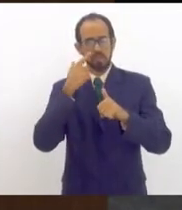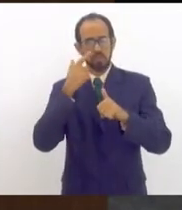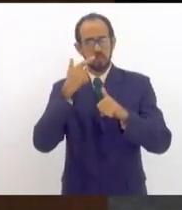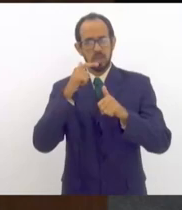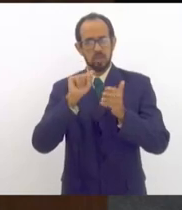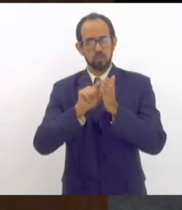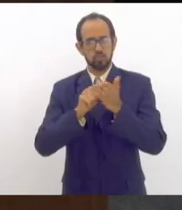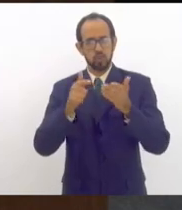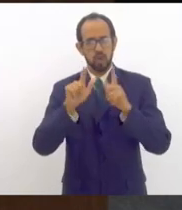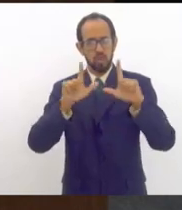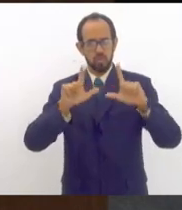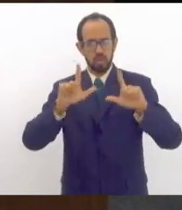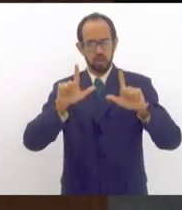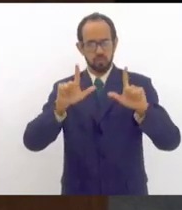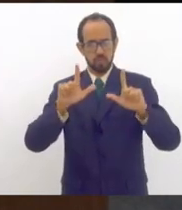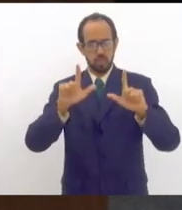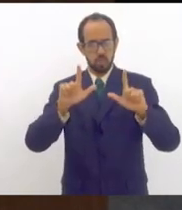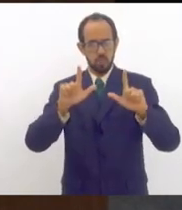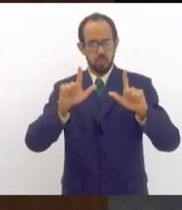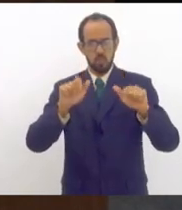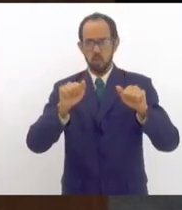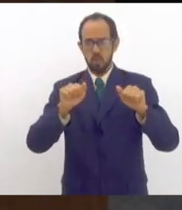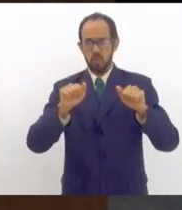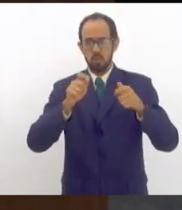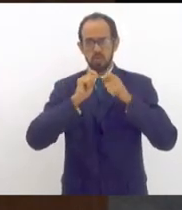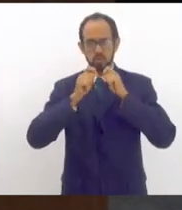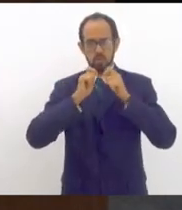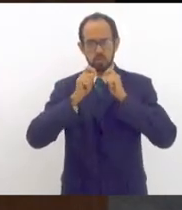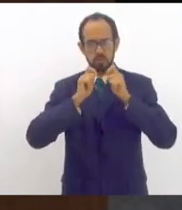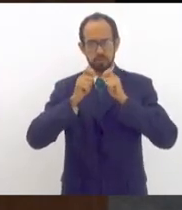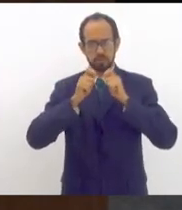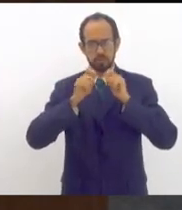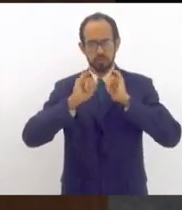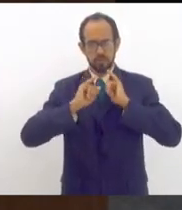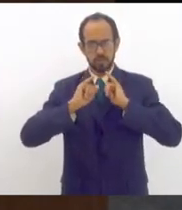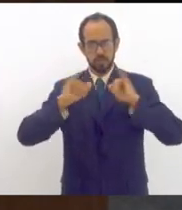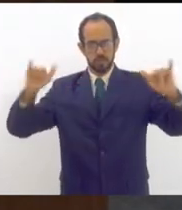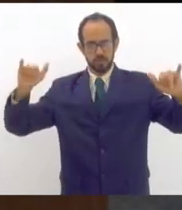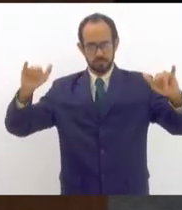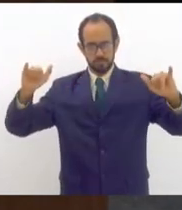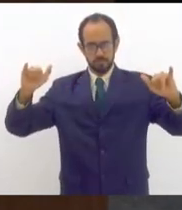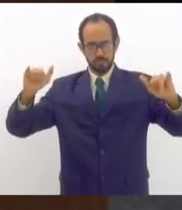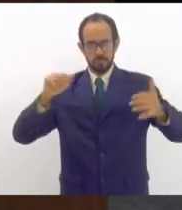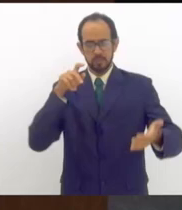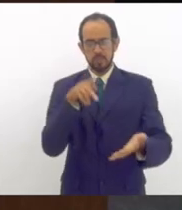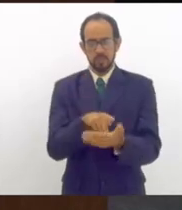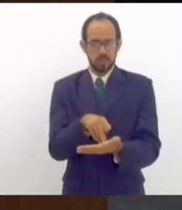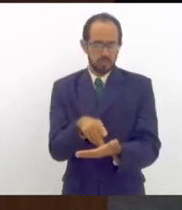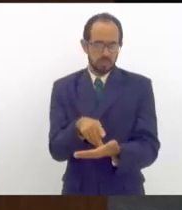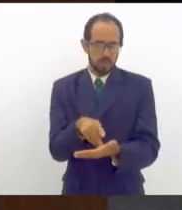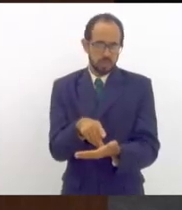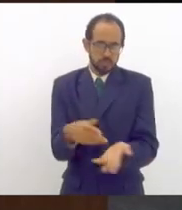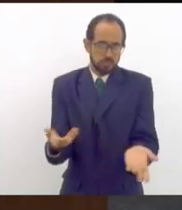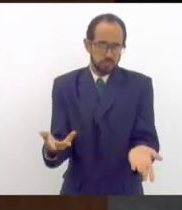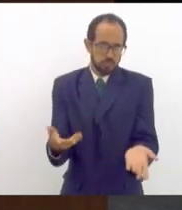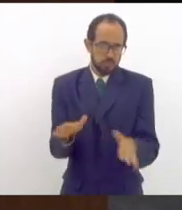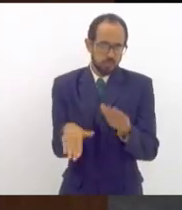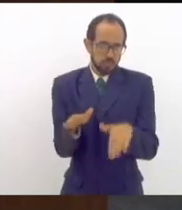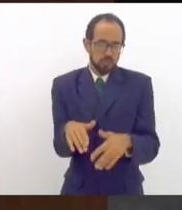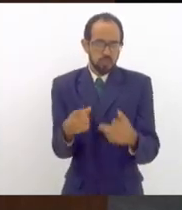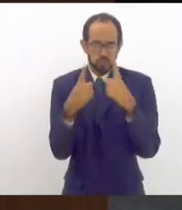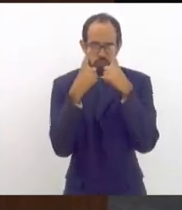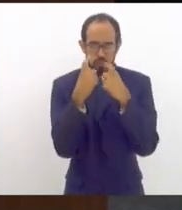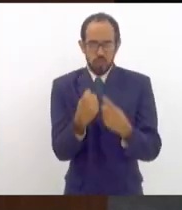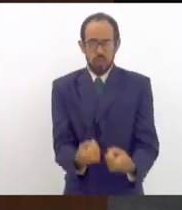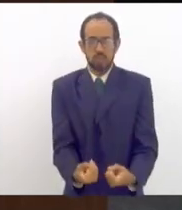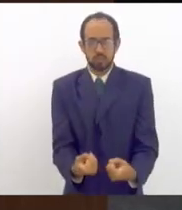ou em qualquer outro jornalistas reportando Essa realidade de muitas de violência